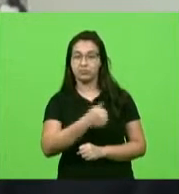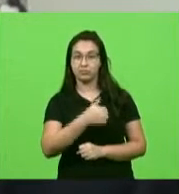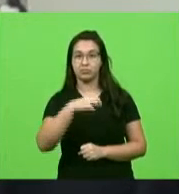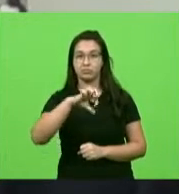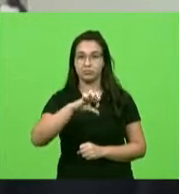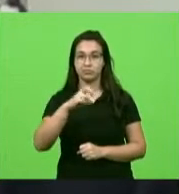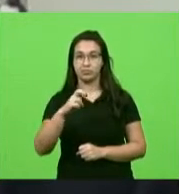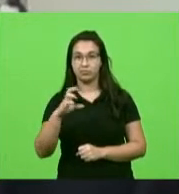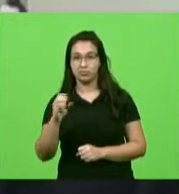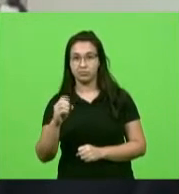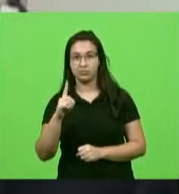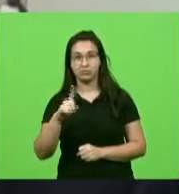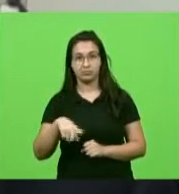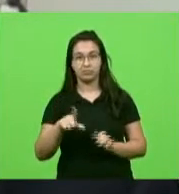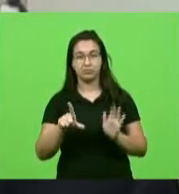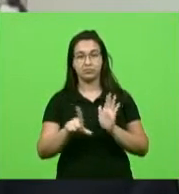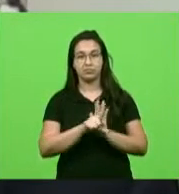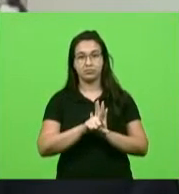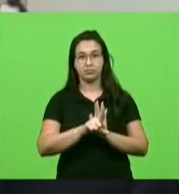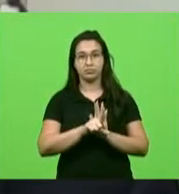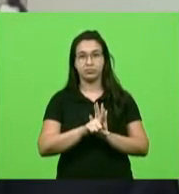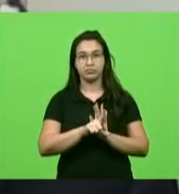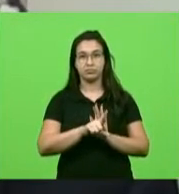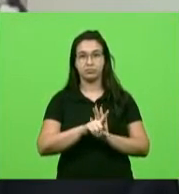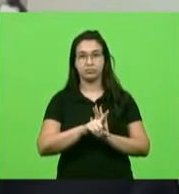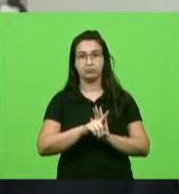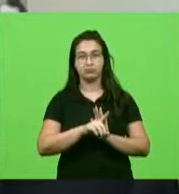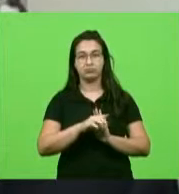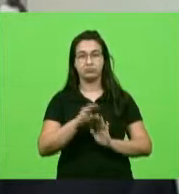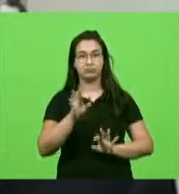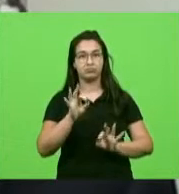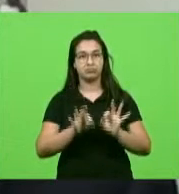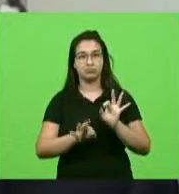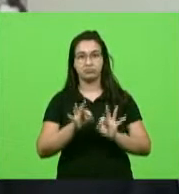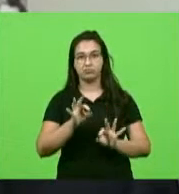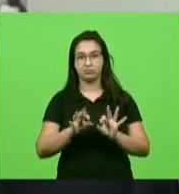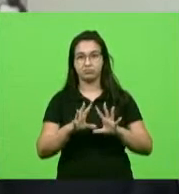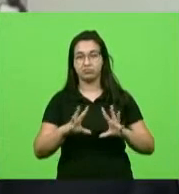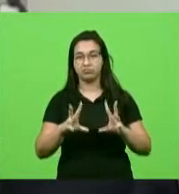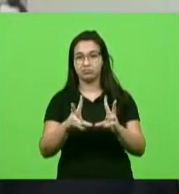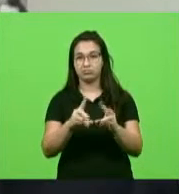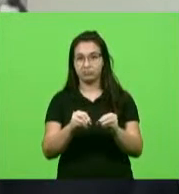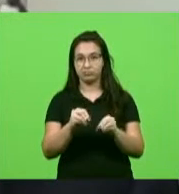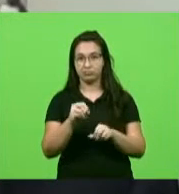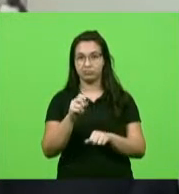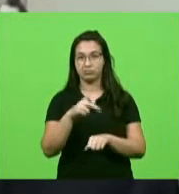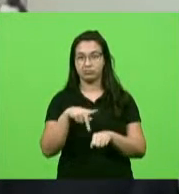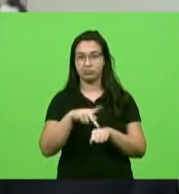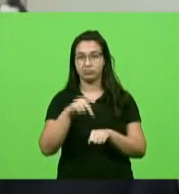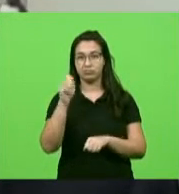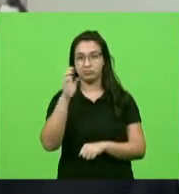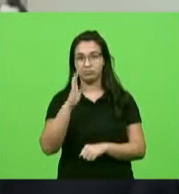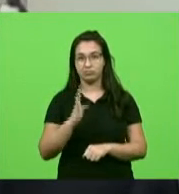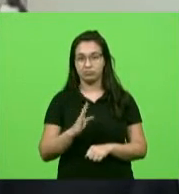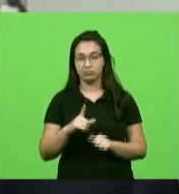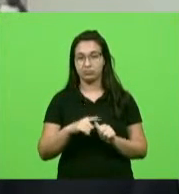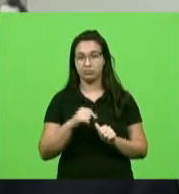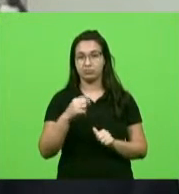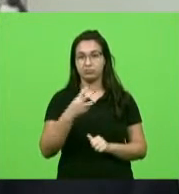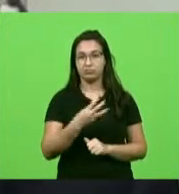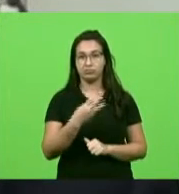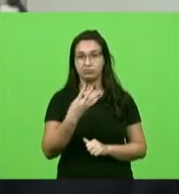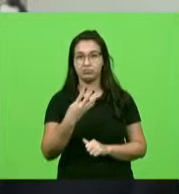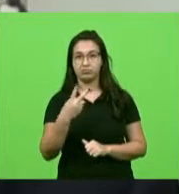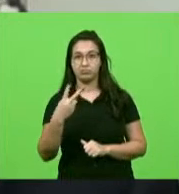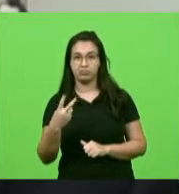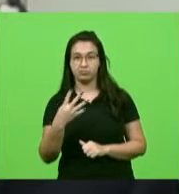lei que rege todos os processos de impeachment no nosso país, e nos seus artigos 342